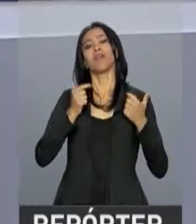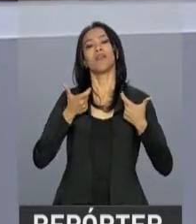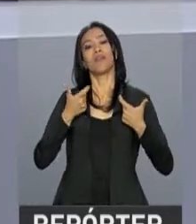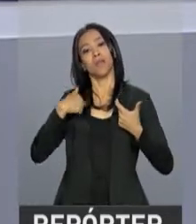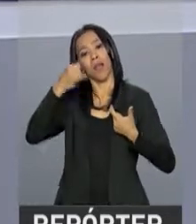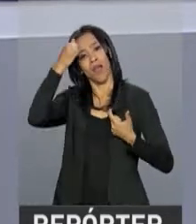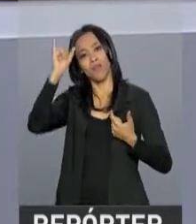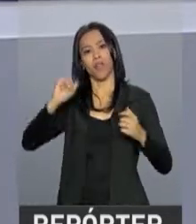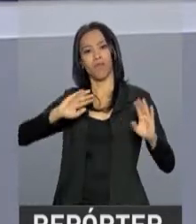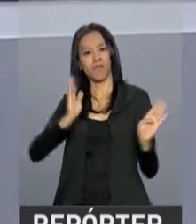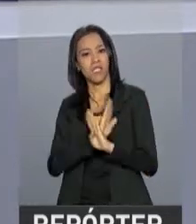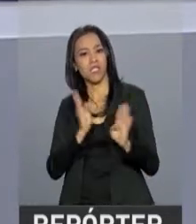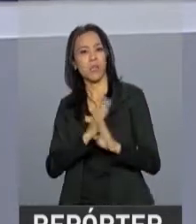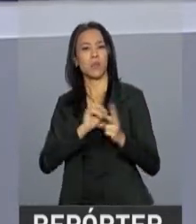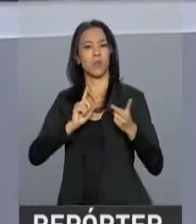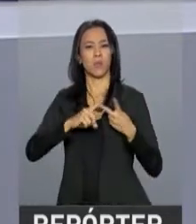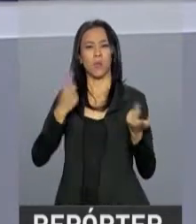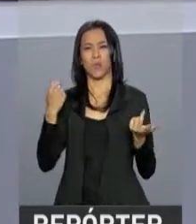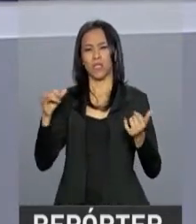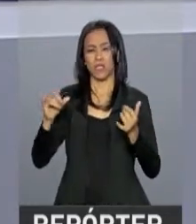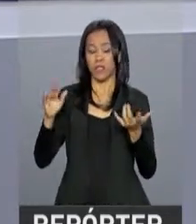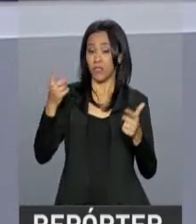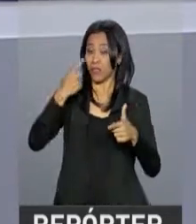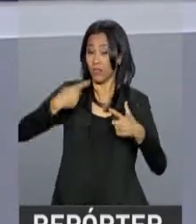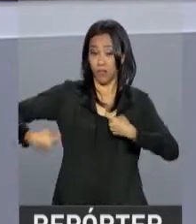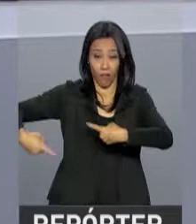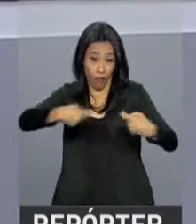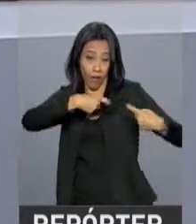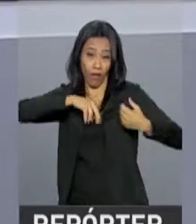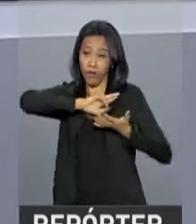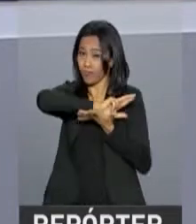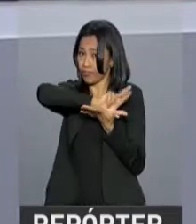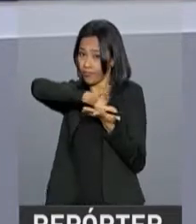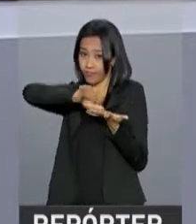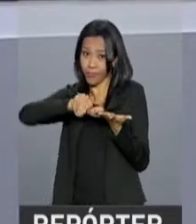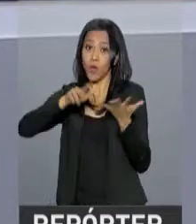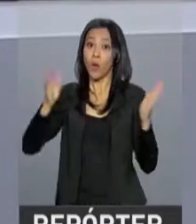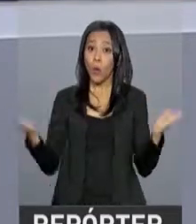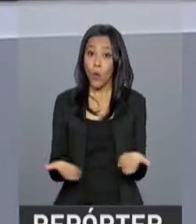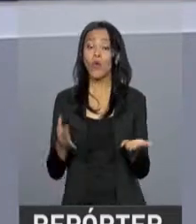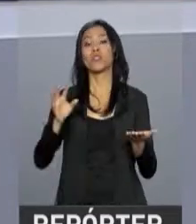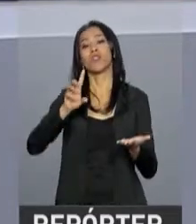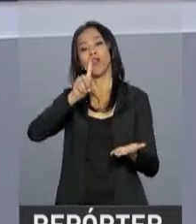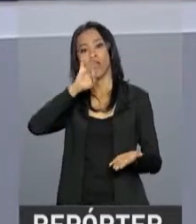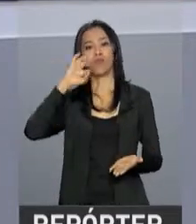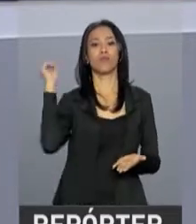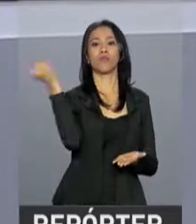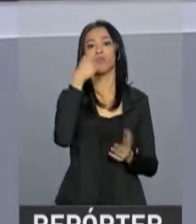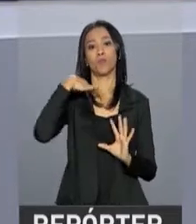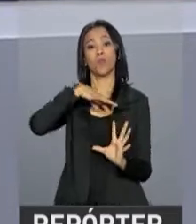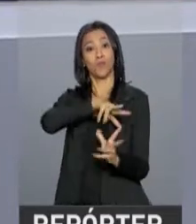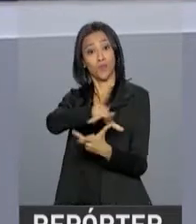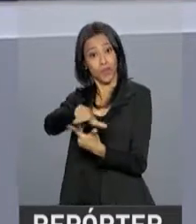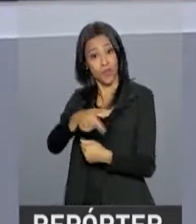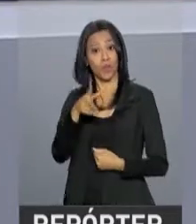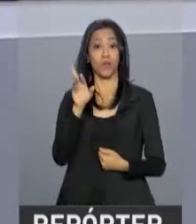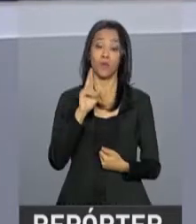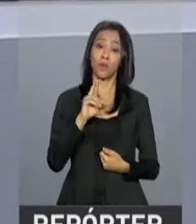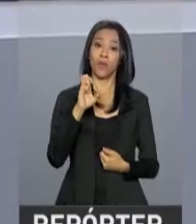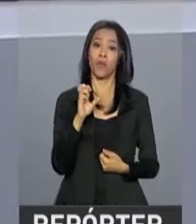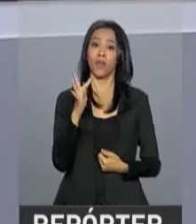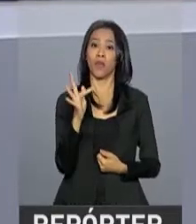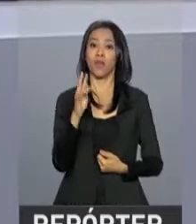perseguições crises calamidades ou guerras hoje é dia mundial do refugiado e o governo brasileiro procura